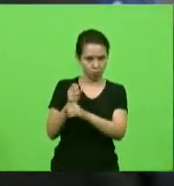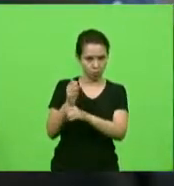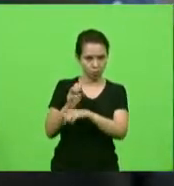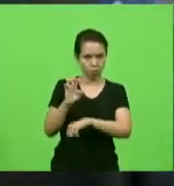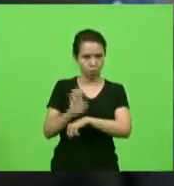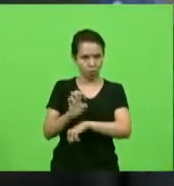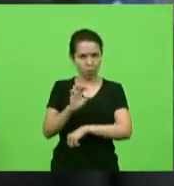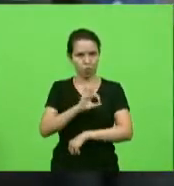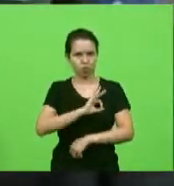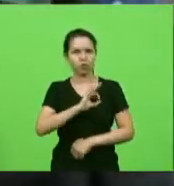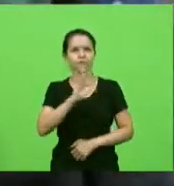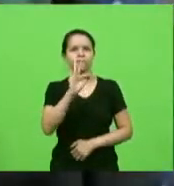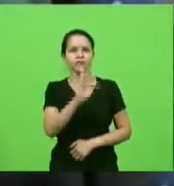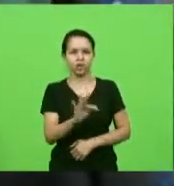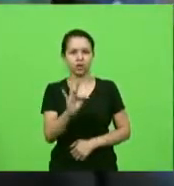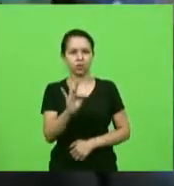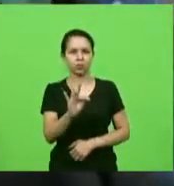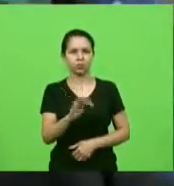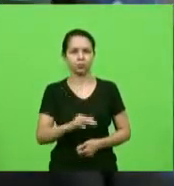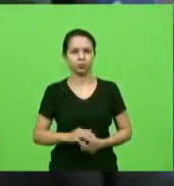e pela Polícia Federal.